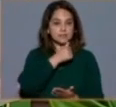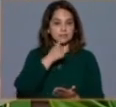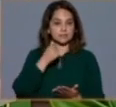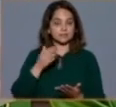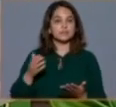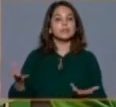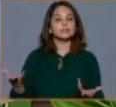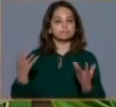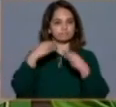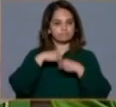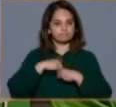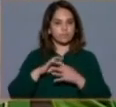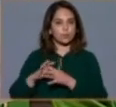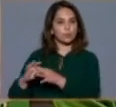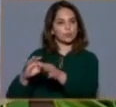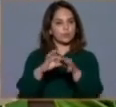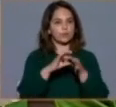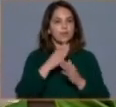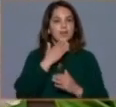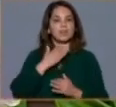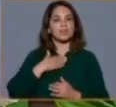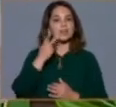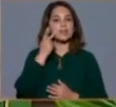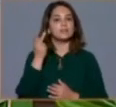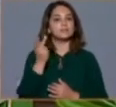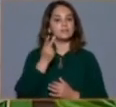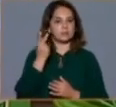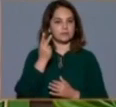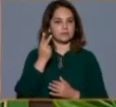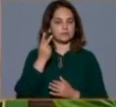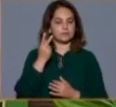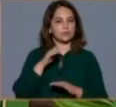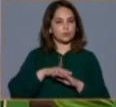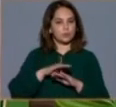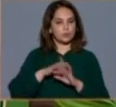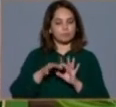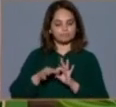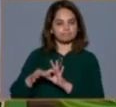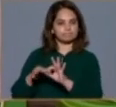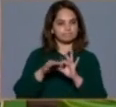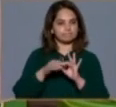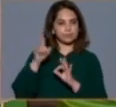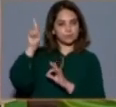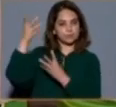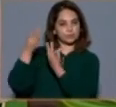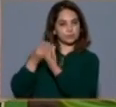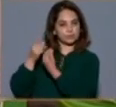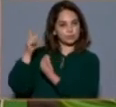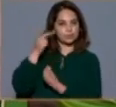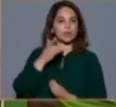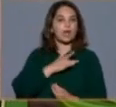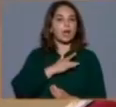comunhão, nos deem a verdadeira vida, para que, unidos convosco em amor eterno,